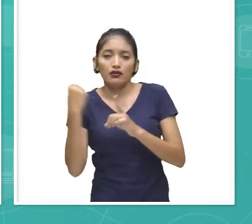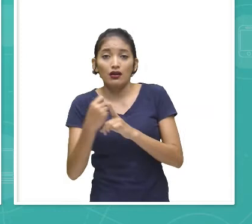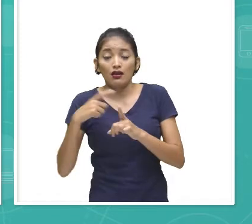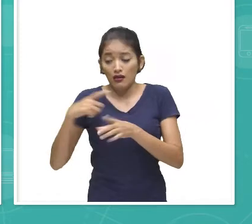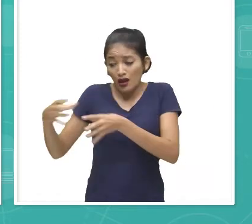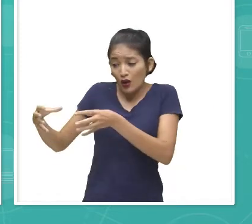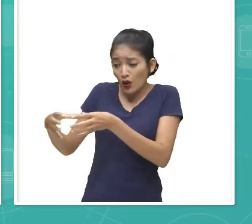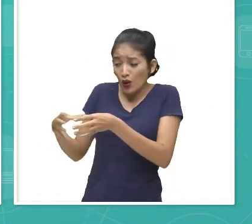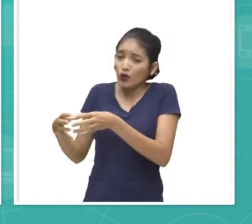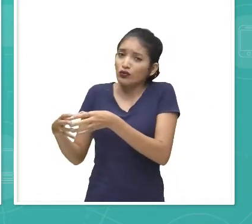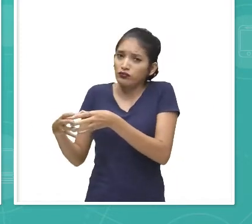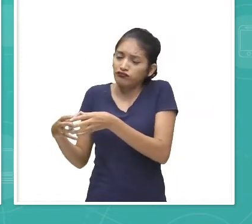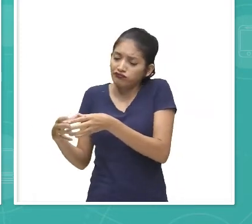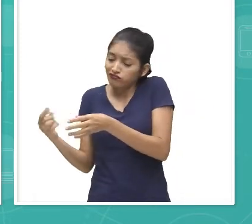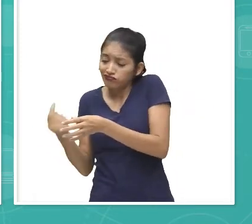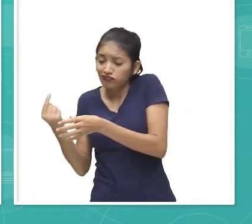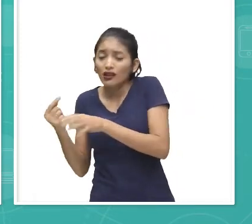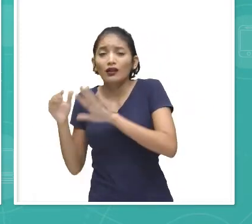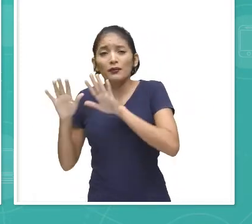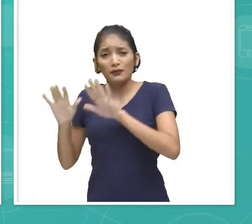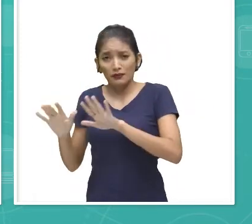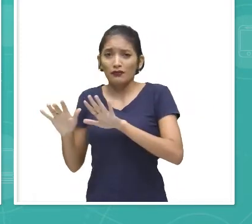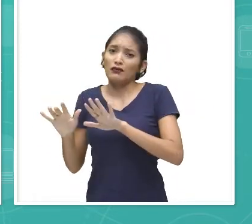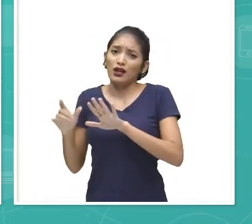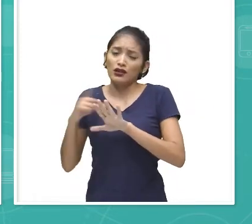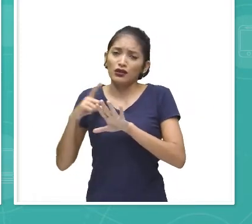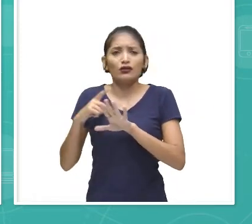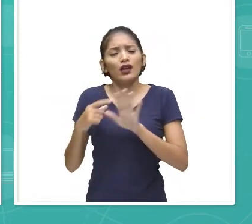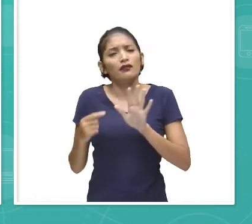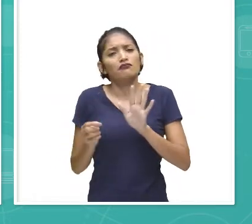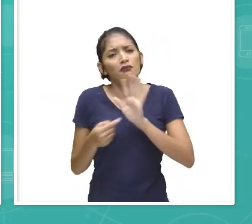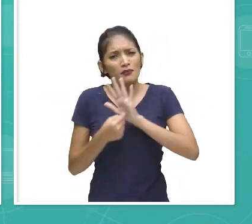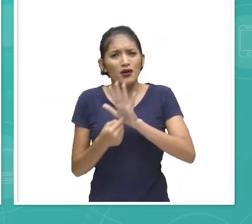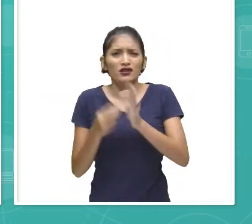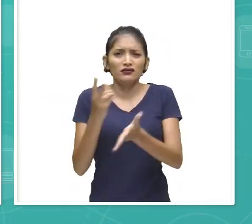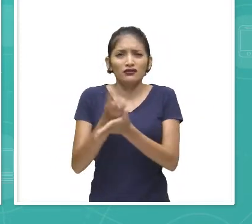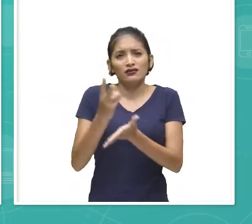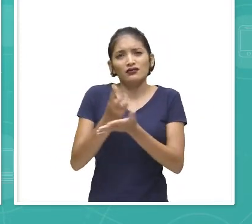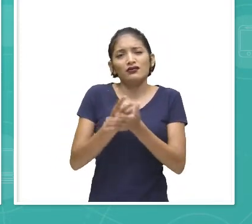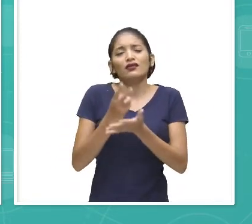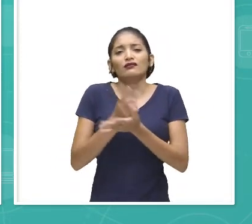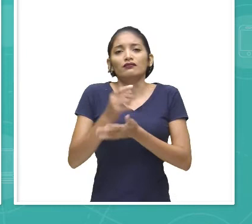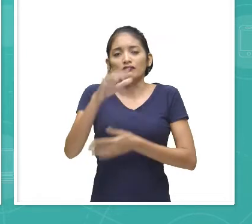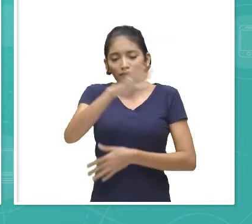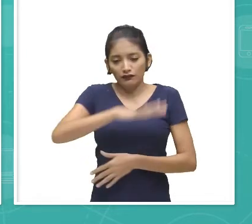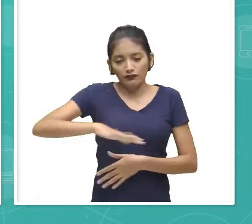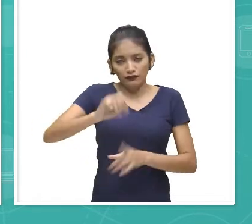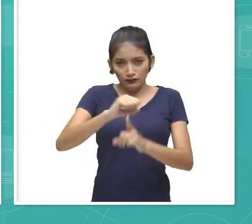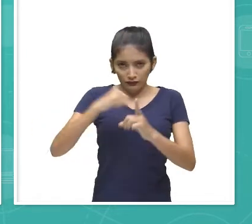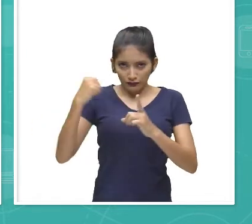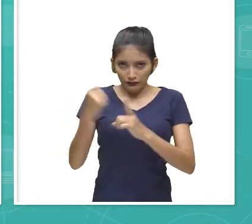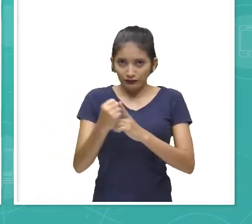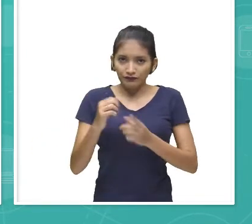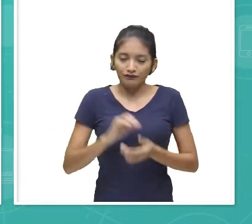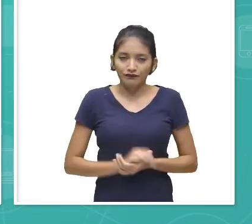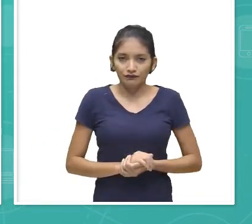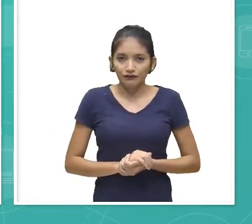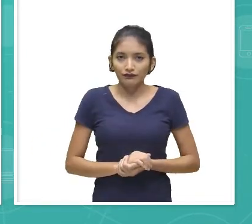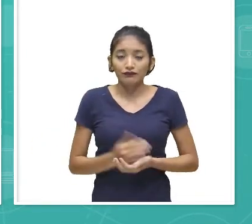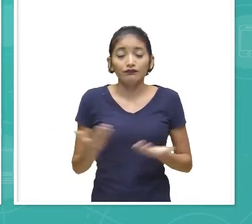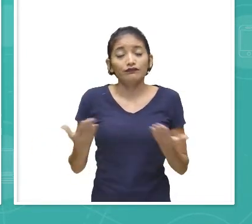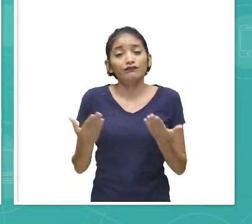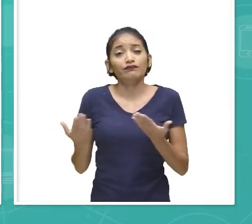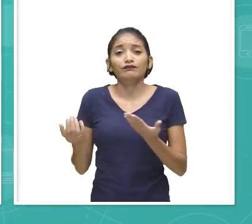procuram abafar isso, mas ela está bem presente, né? Vamos ver aqui a questão da escravidão na